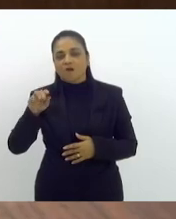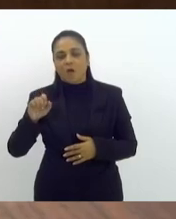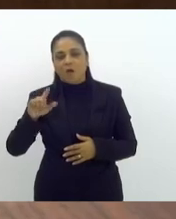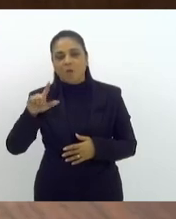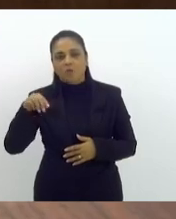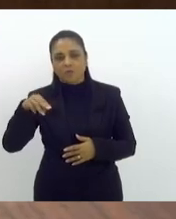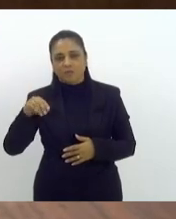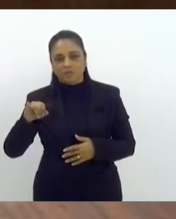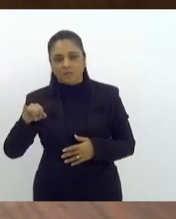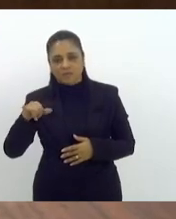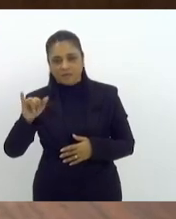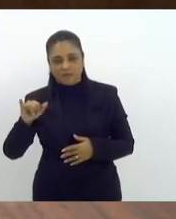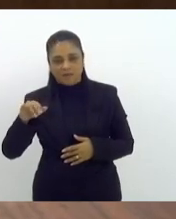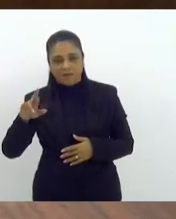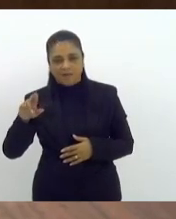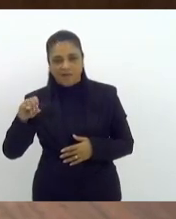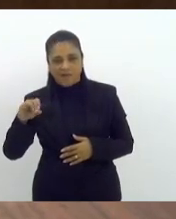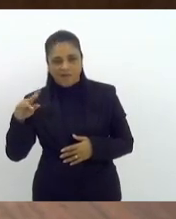Obrigado